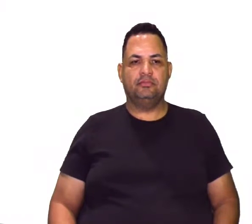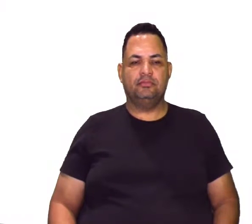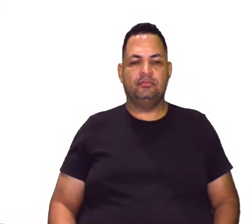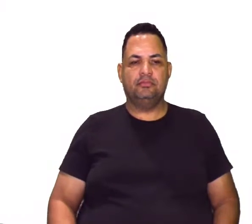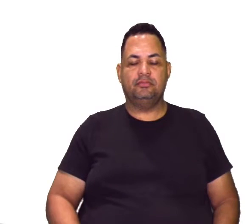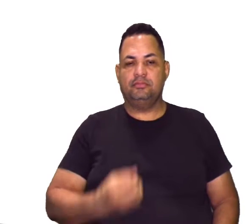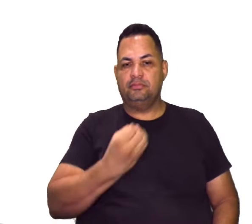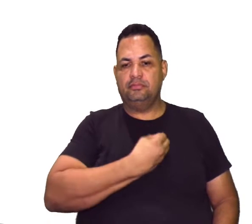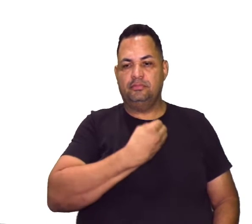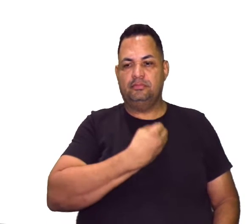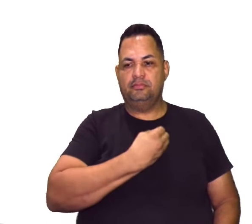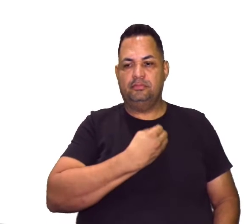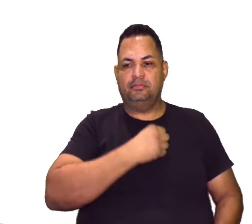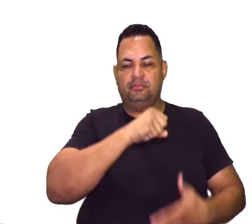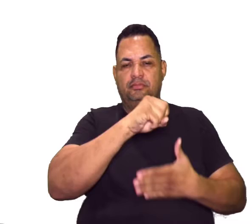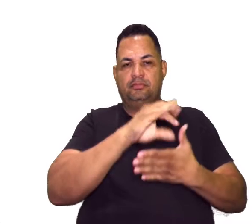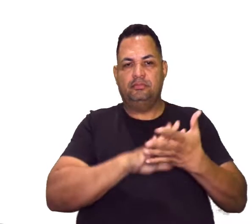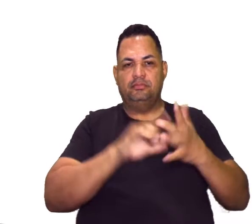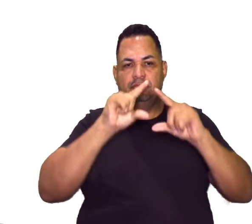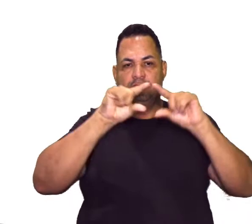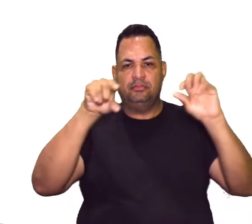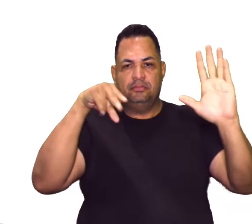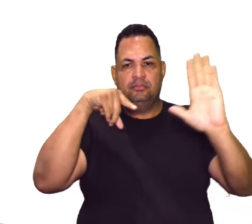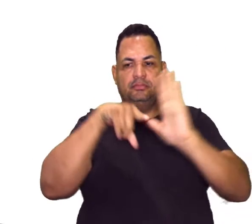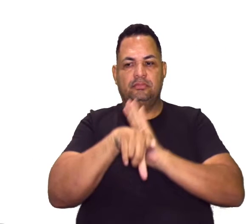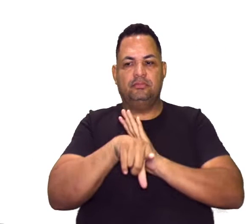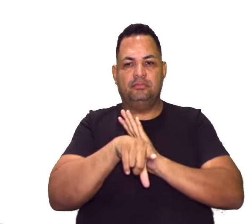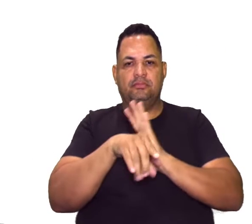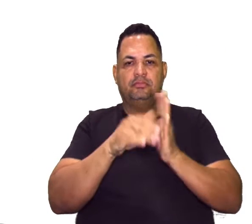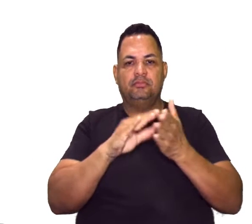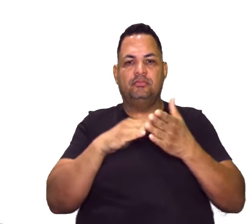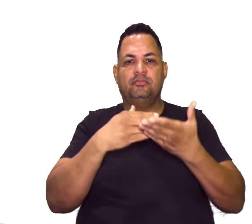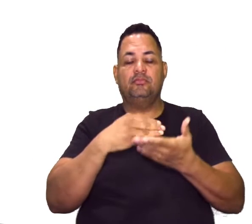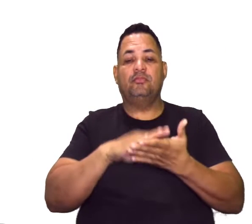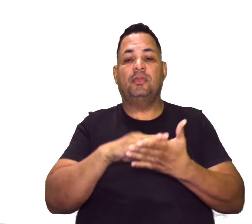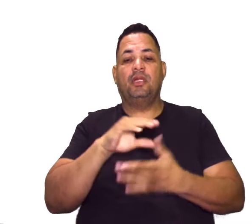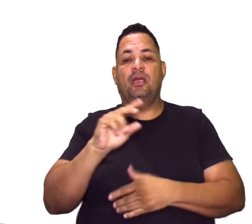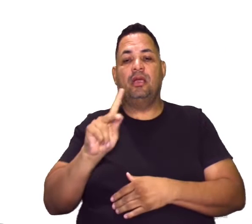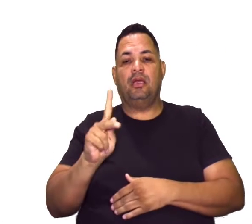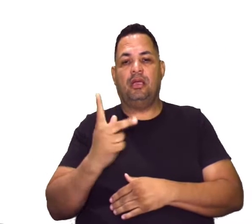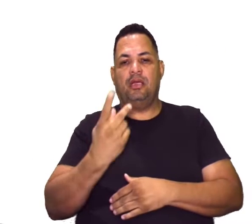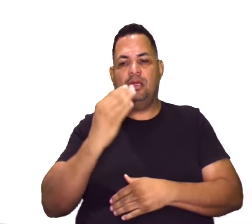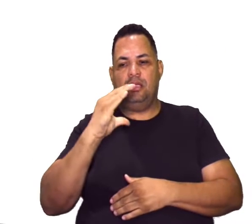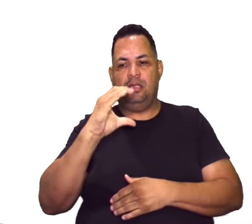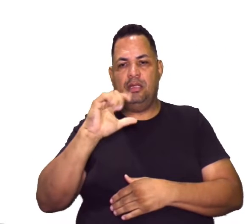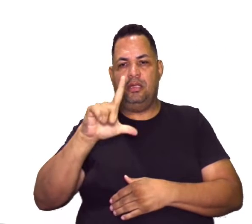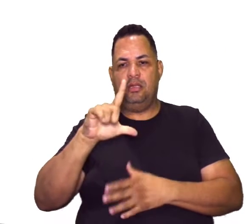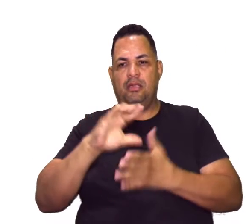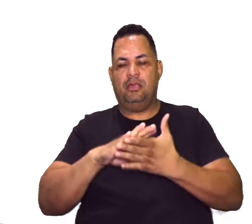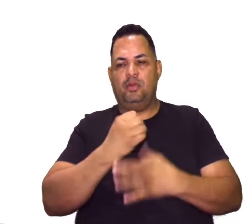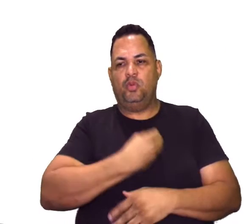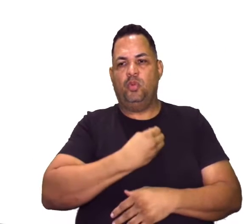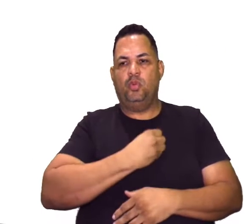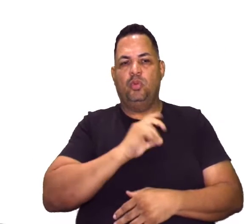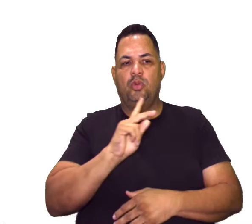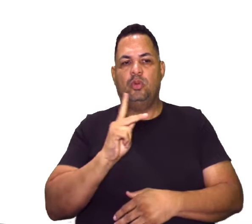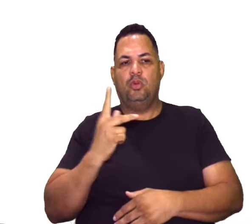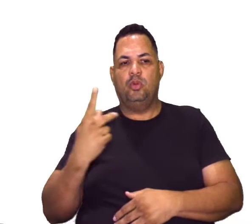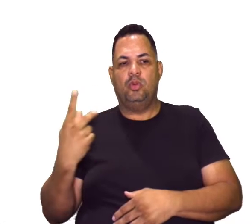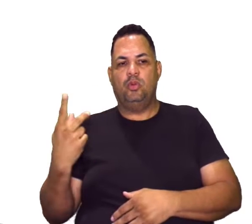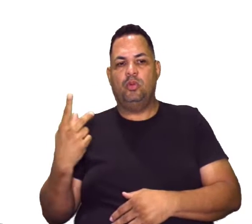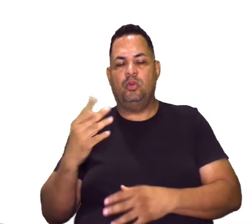Na segunda questão, o enunciado diz o seguinte: o HCl, quanto ao número de